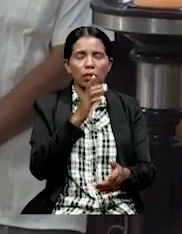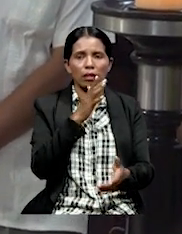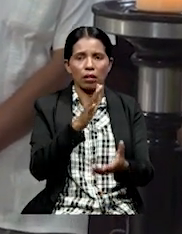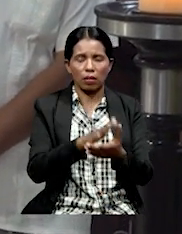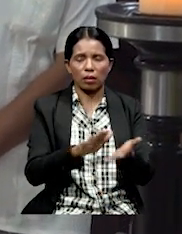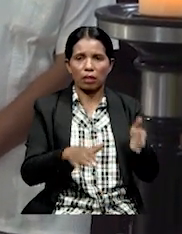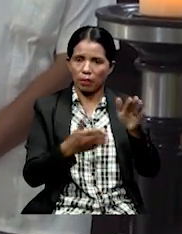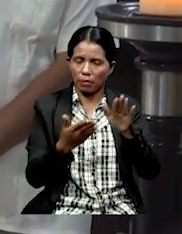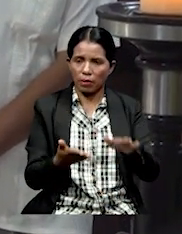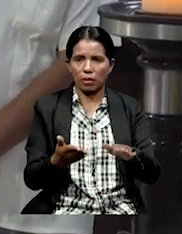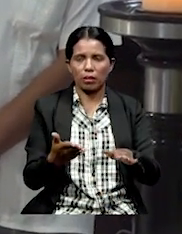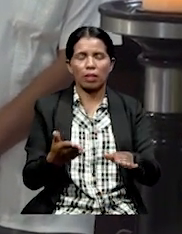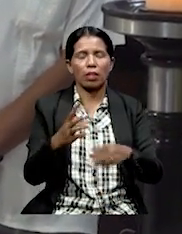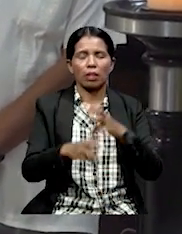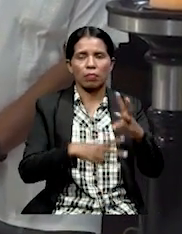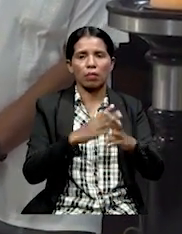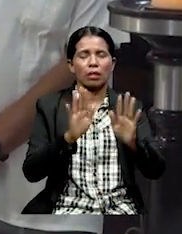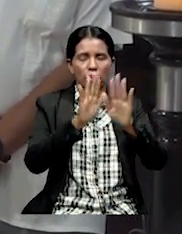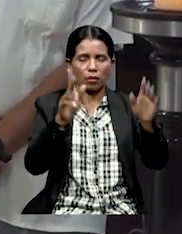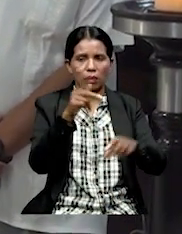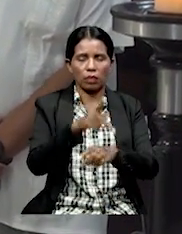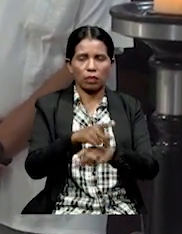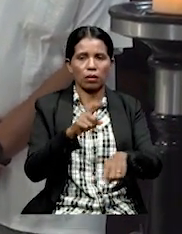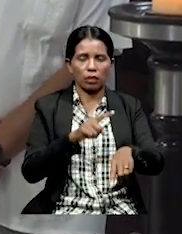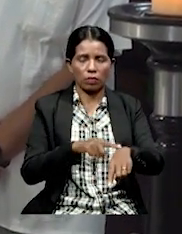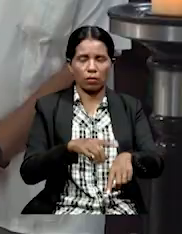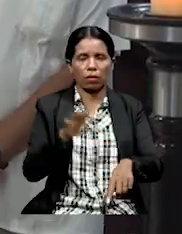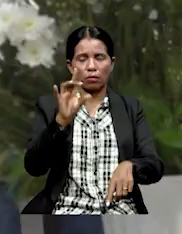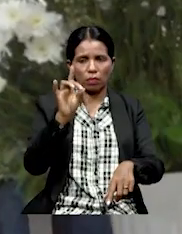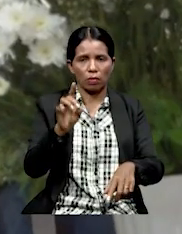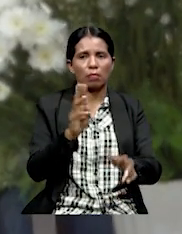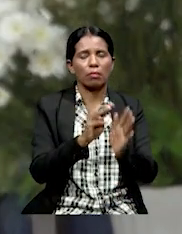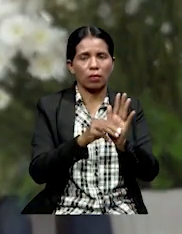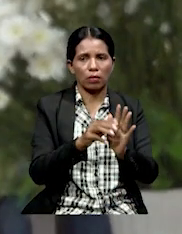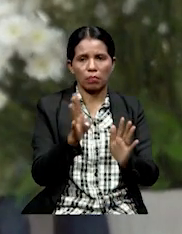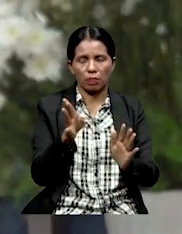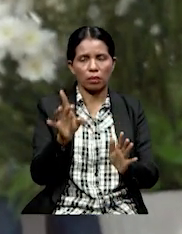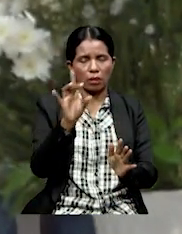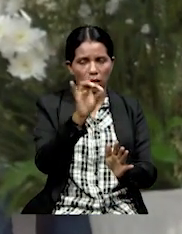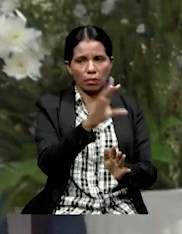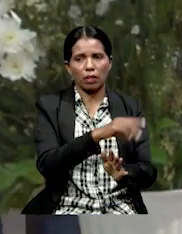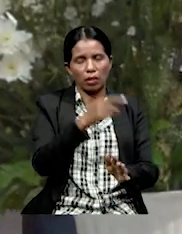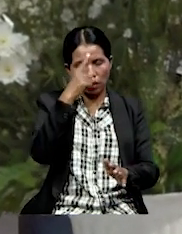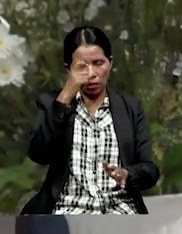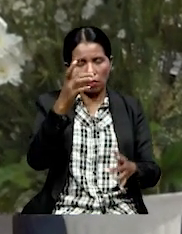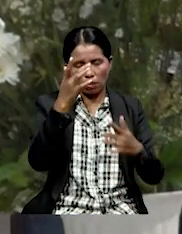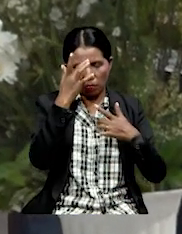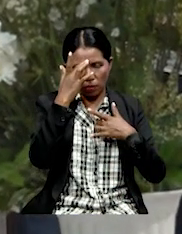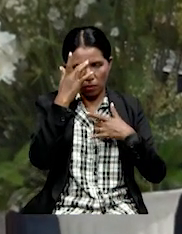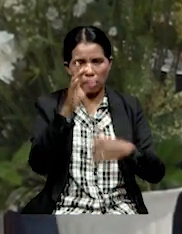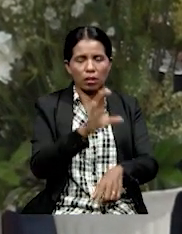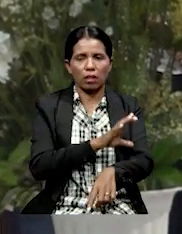nia peregrinação ia mundo, ia domingo galan, mais ou menos tukualo liu, minuto hat nulo singualo, tamba sofre moras